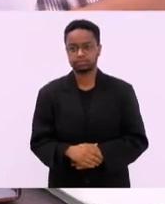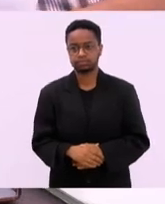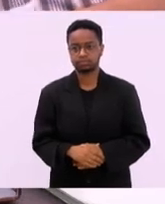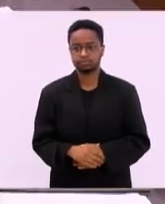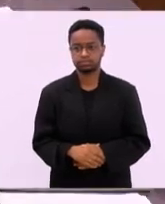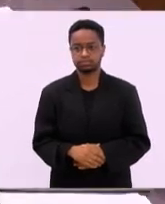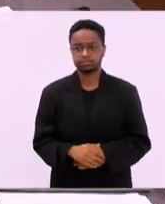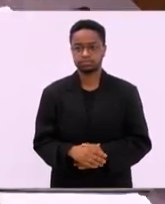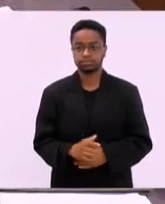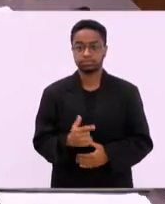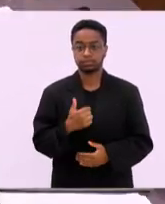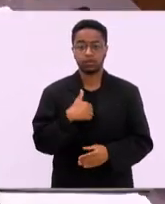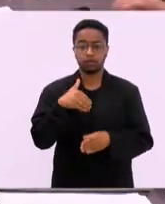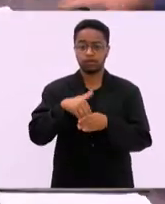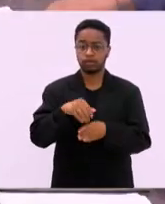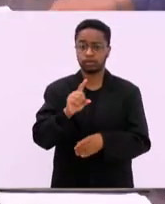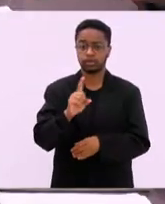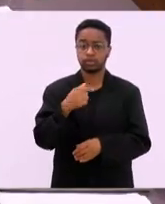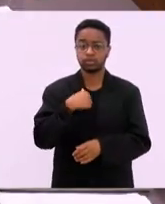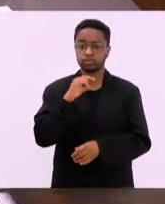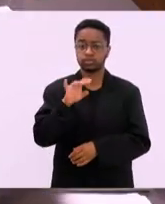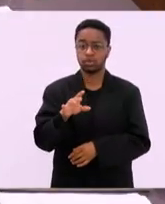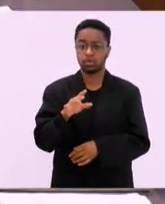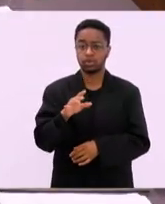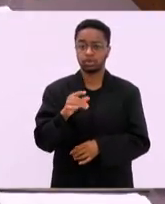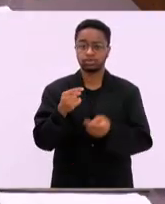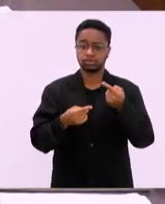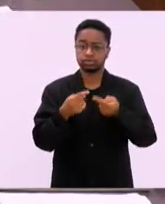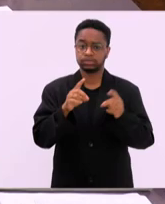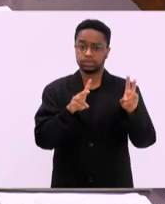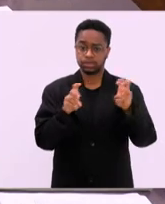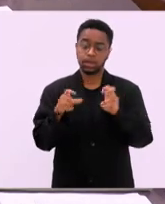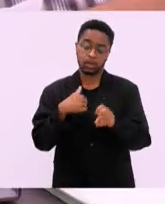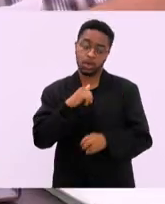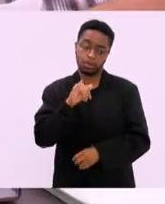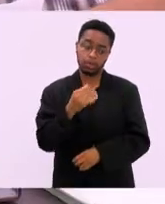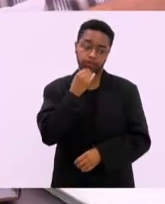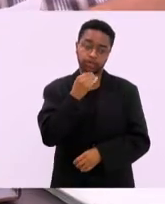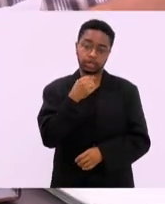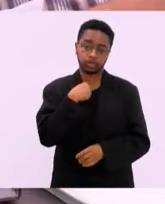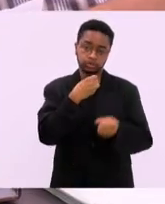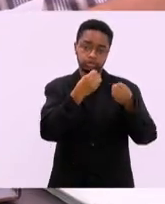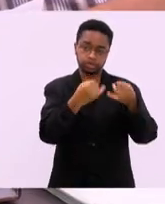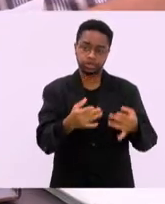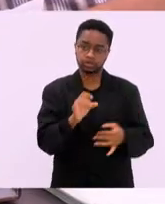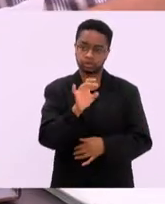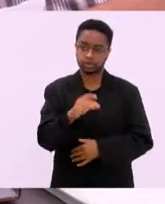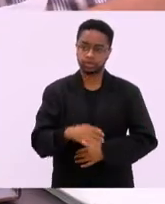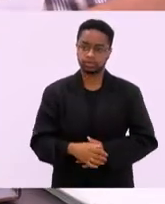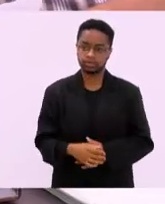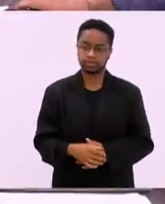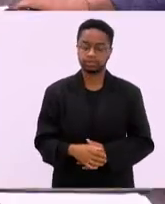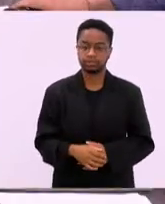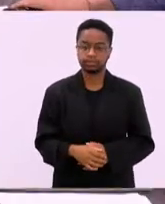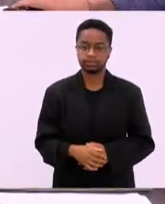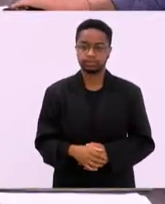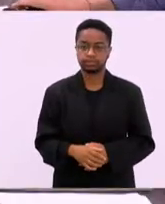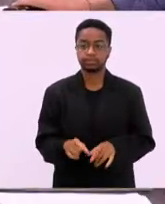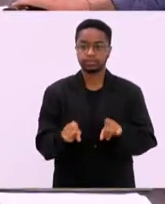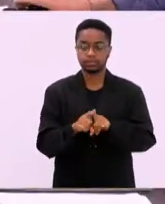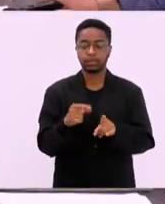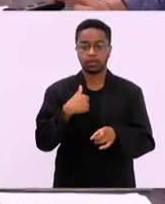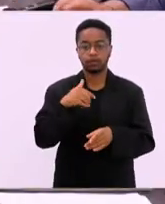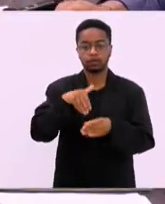Eu não estou votando, eu só levantei a questão. Eu aproveitei a vossa questão para dar esses esclarecimentos. E ainda, já antecipo que vou votar